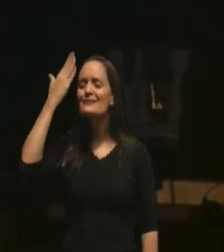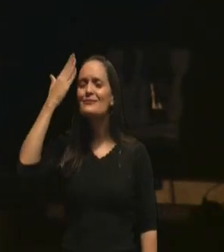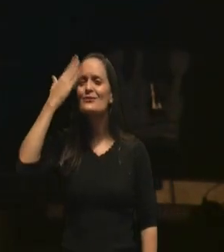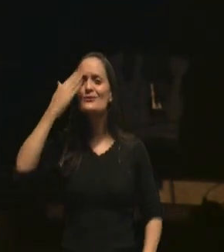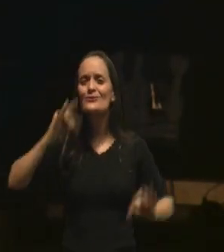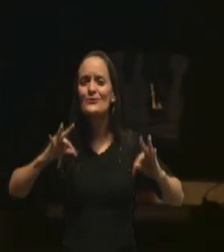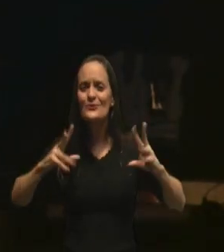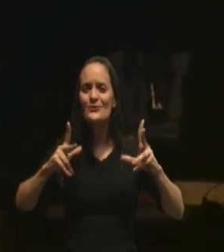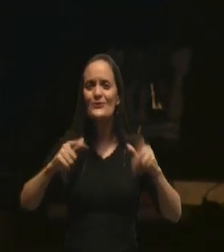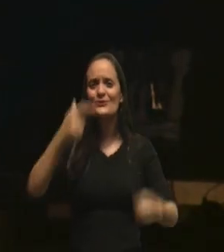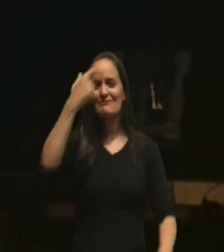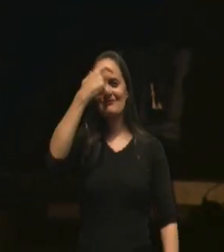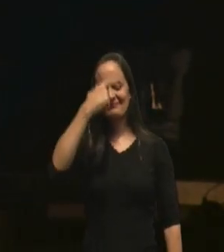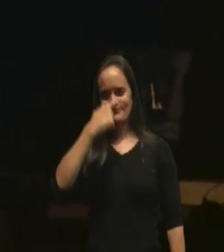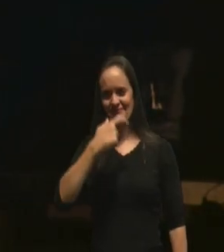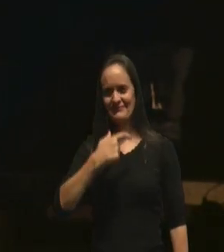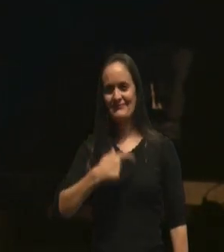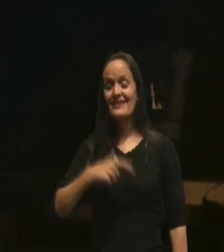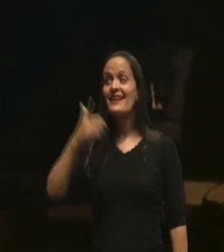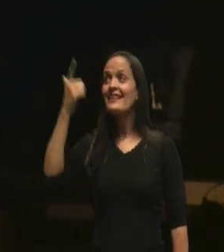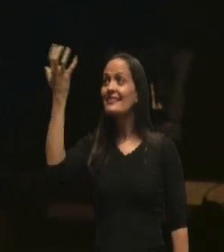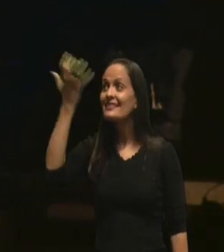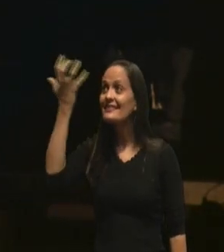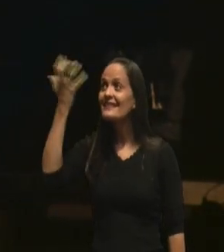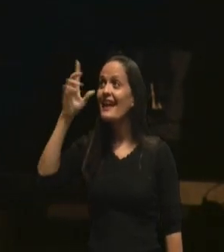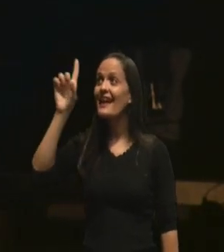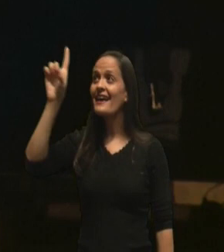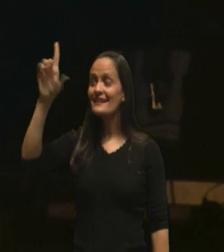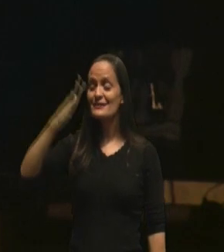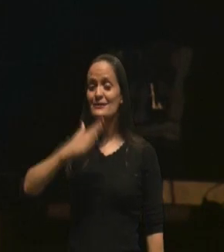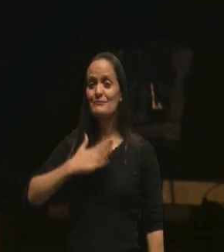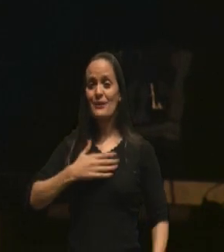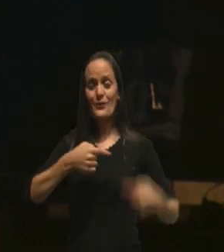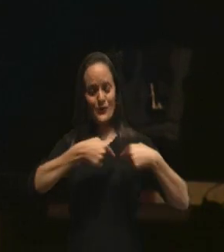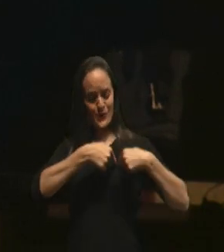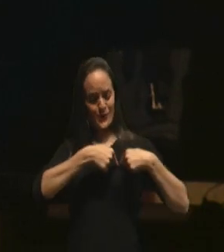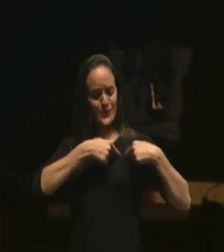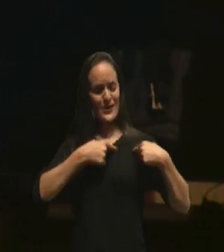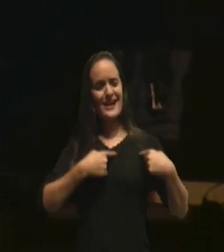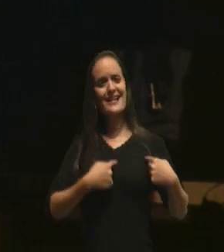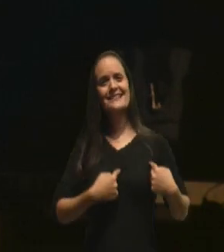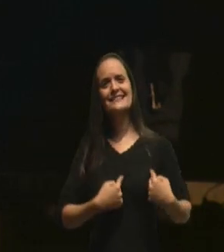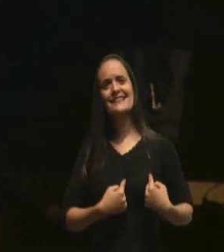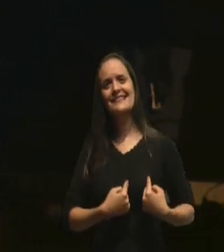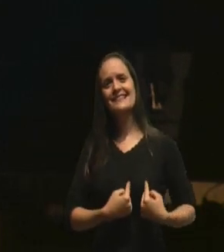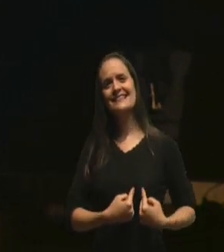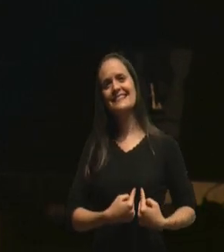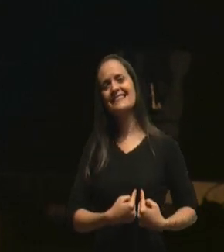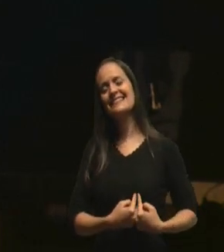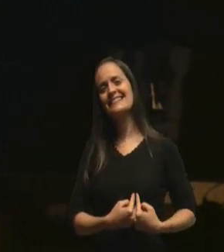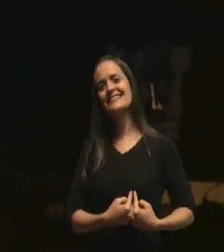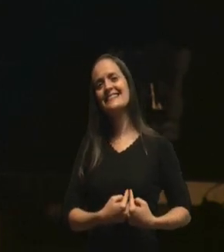interior, sabes tudo o que sou e queres meu